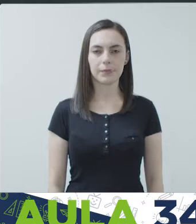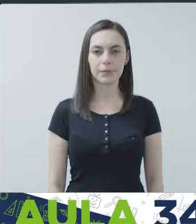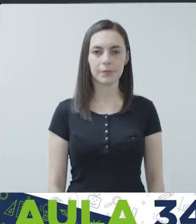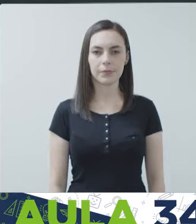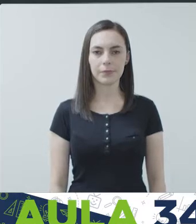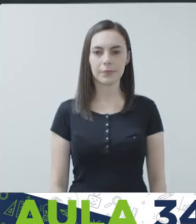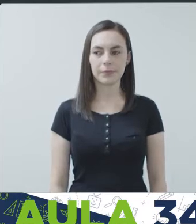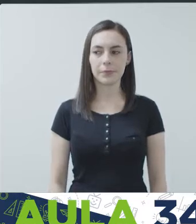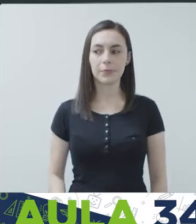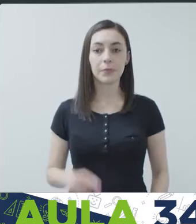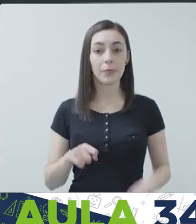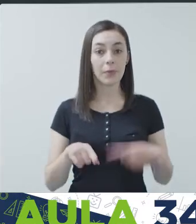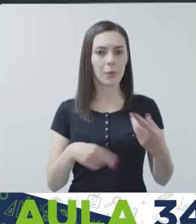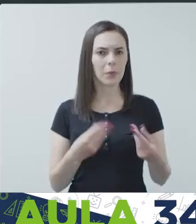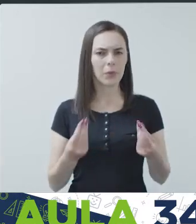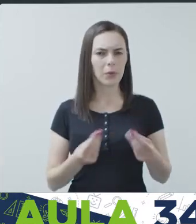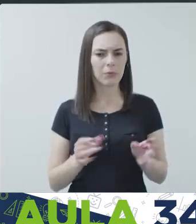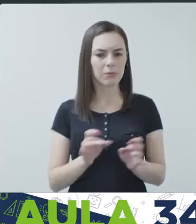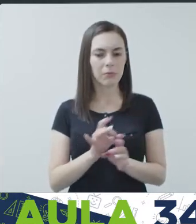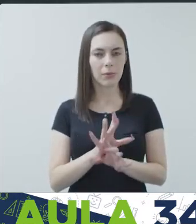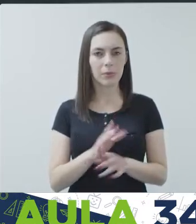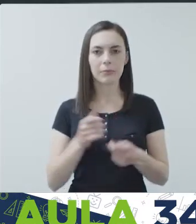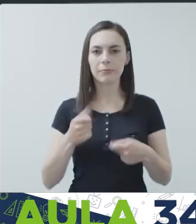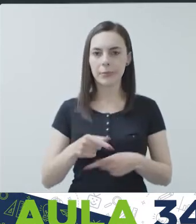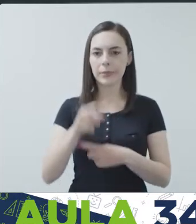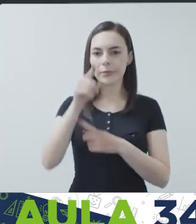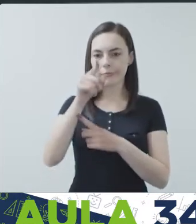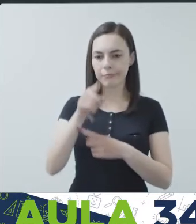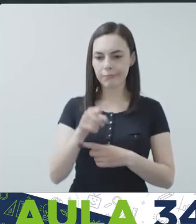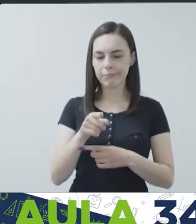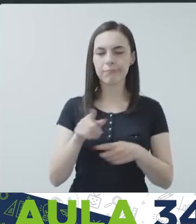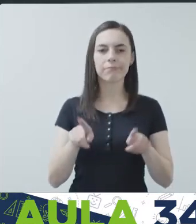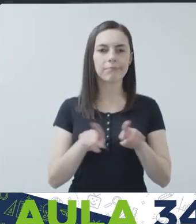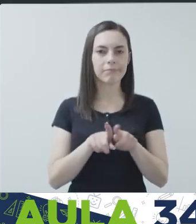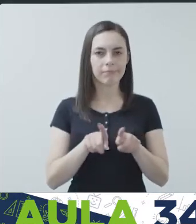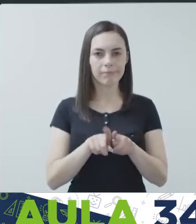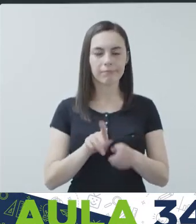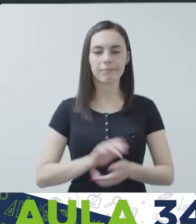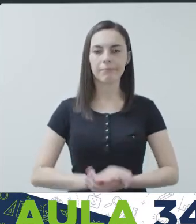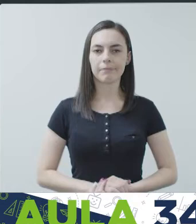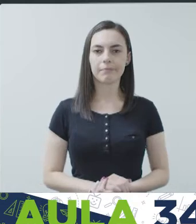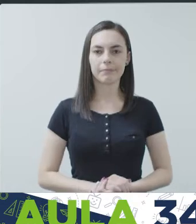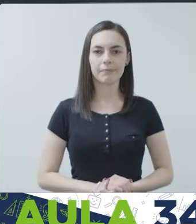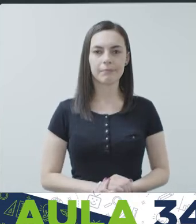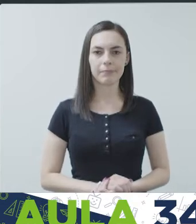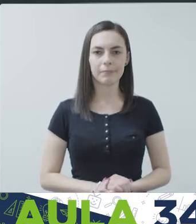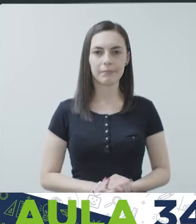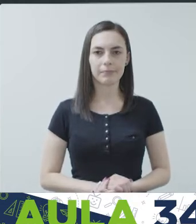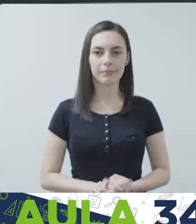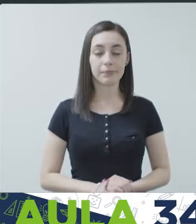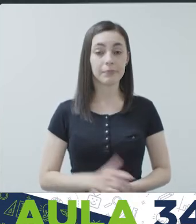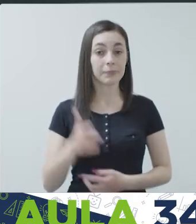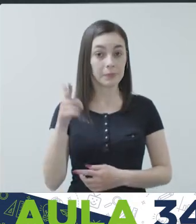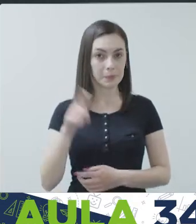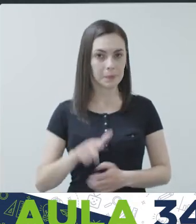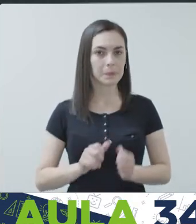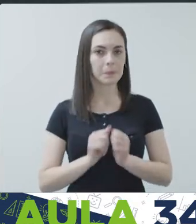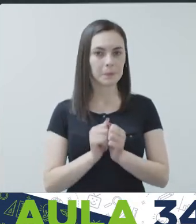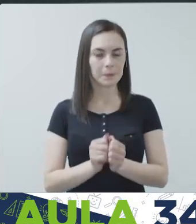E eu finalizo o meu número 4 puxando ele aqui. Fazendo mais um tracinho. Vamos fazer